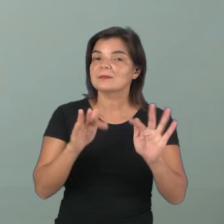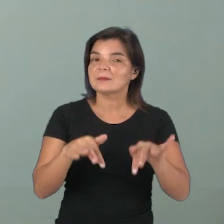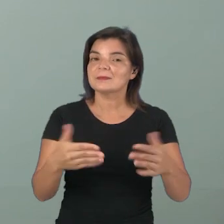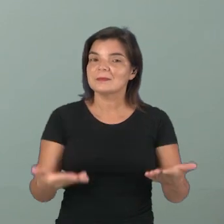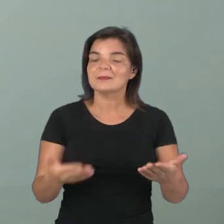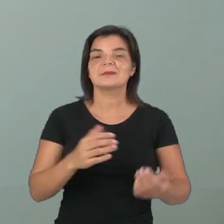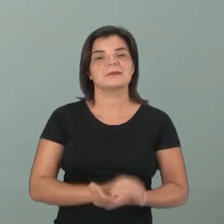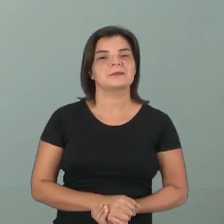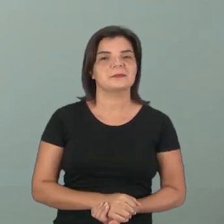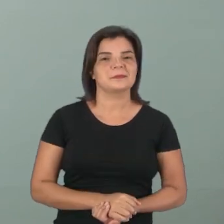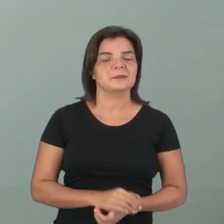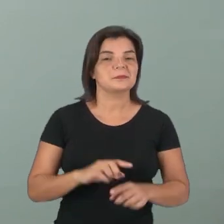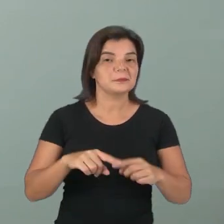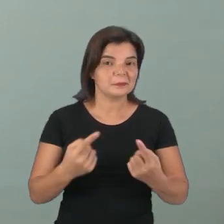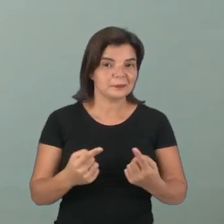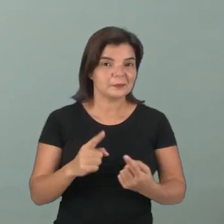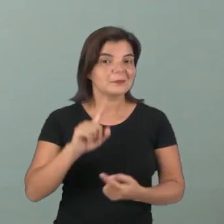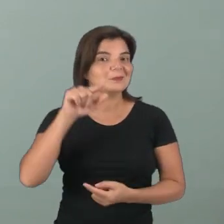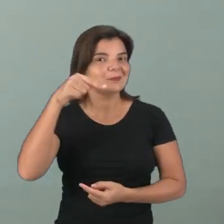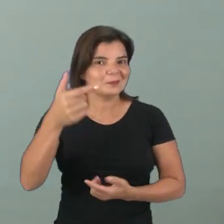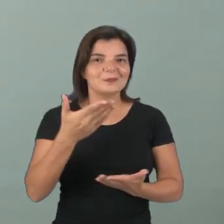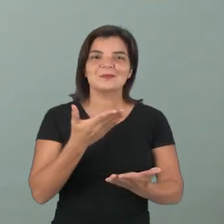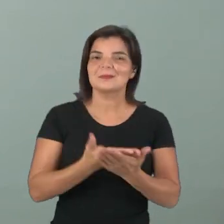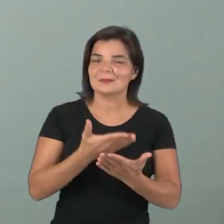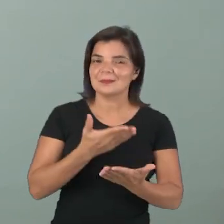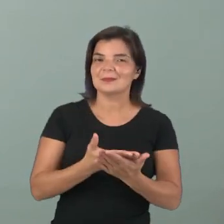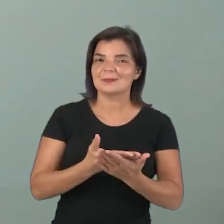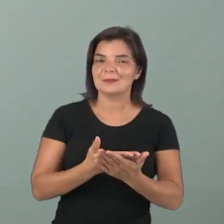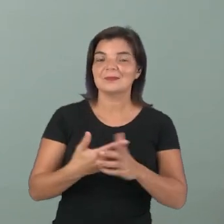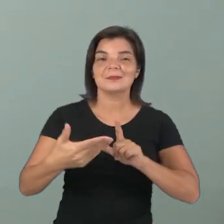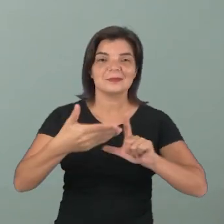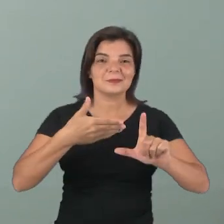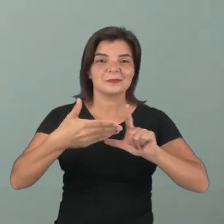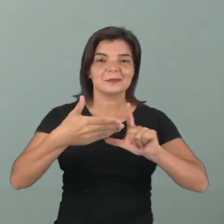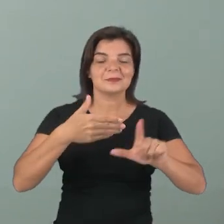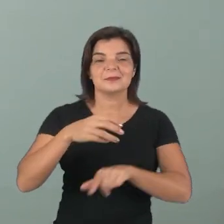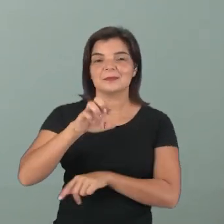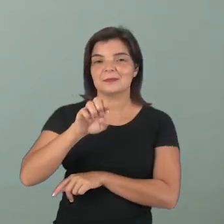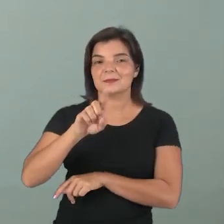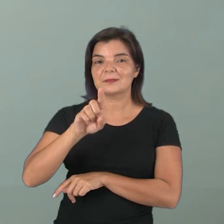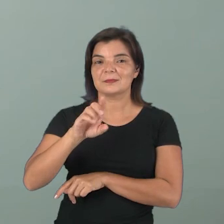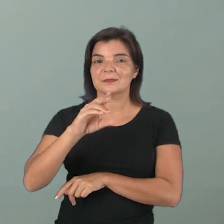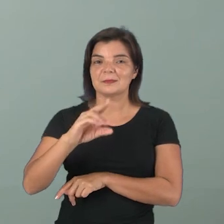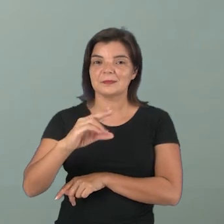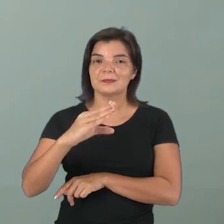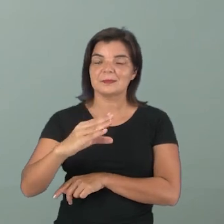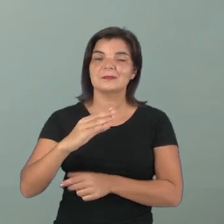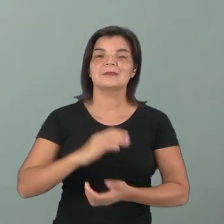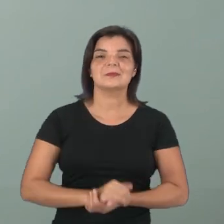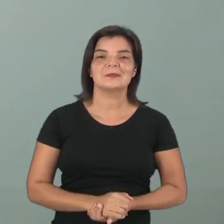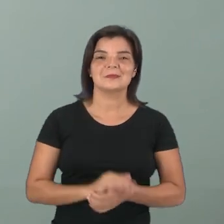chegou ao fim. Mas para esta e outras aulas, acesse